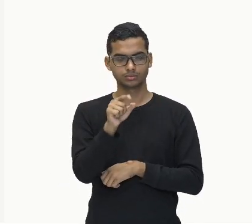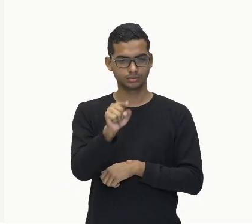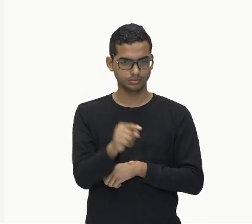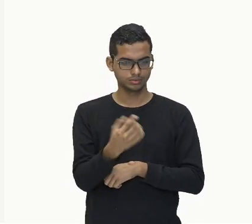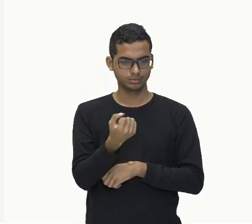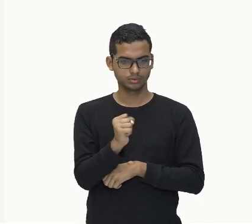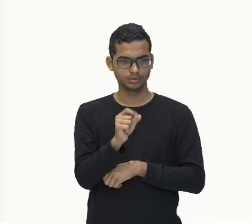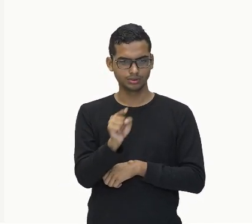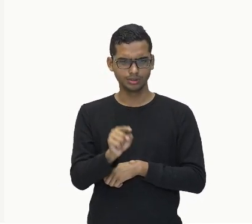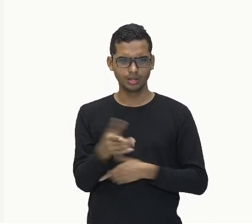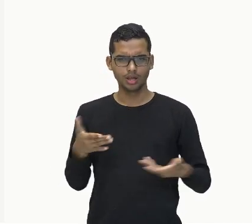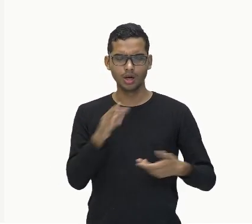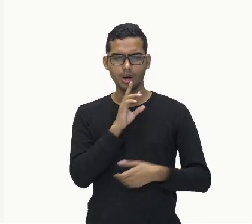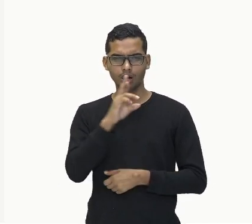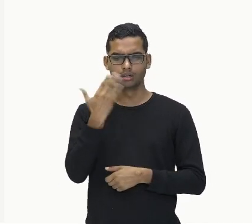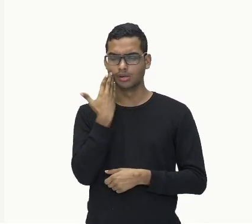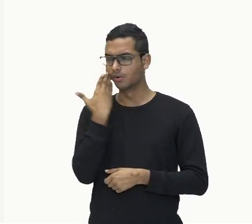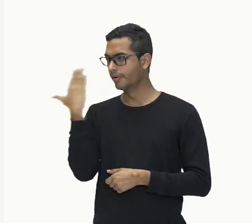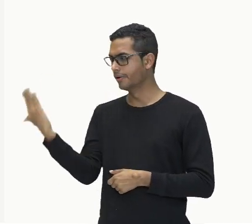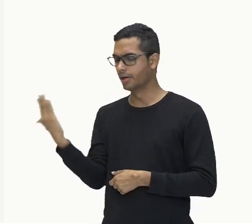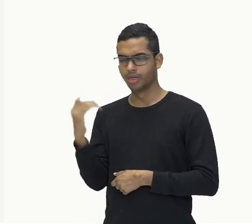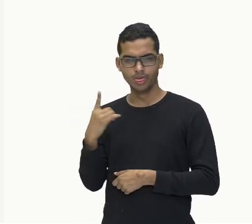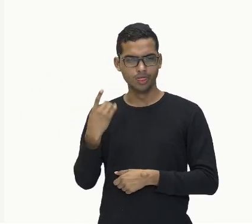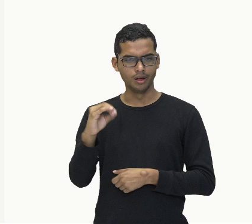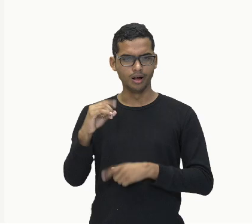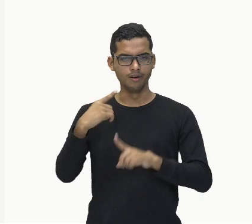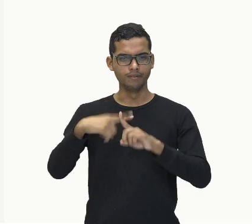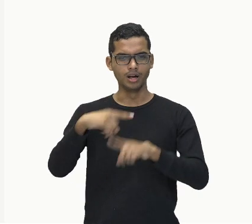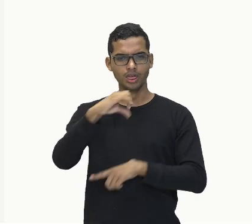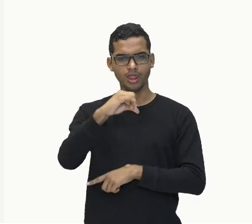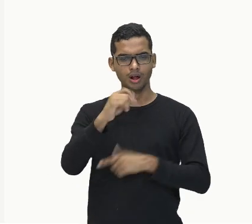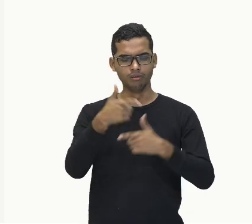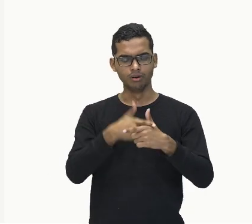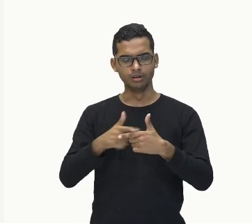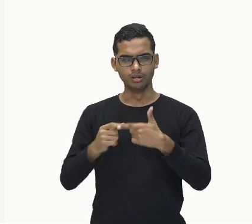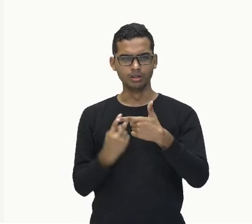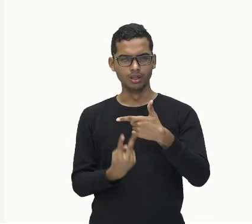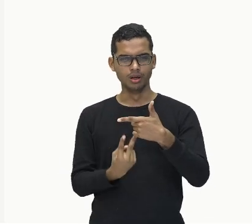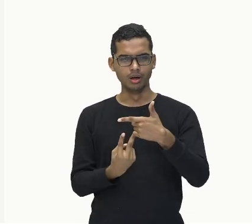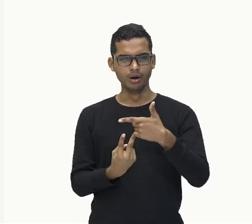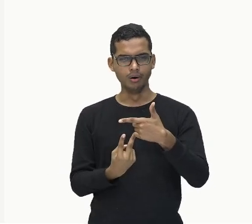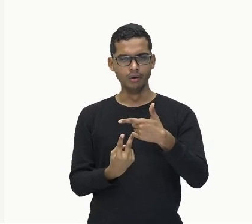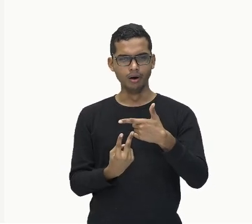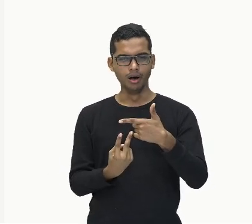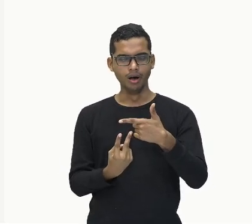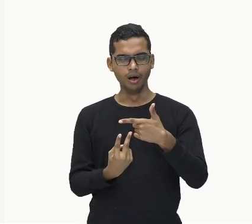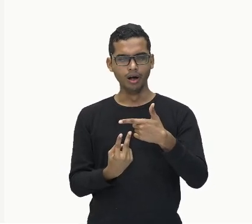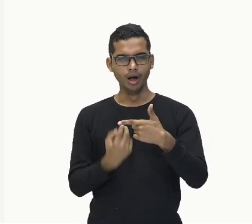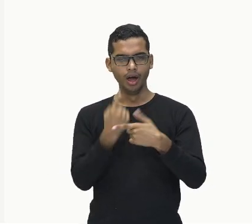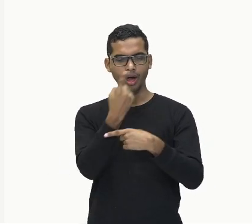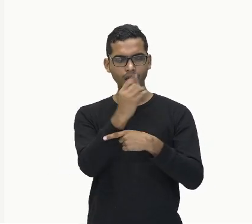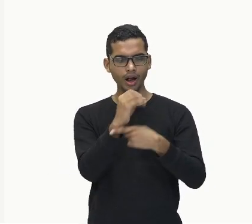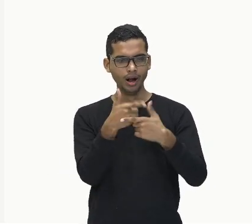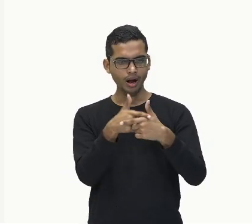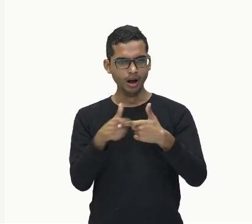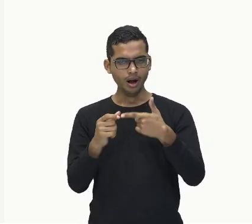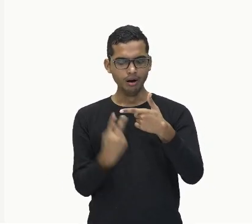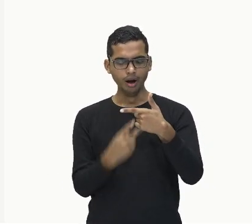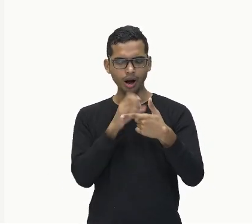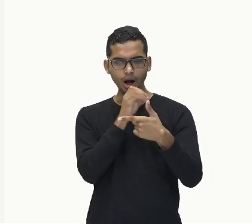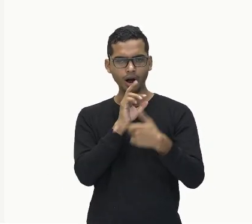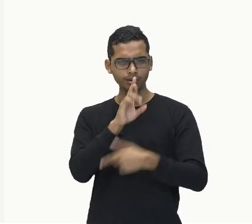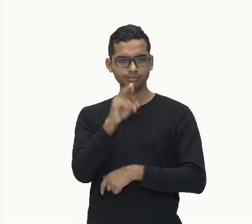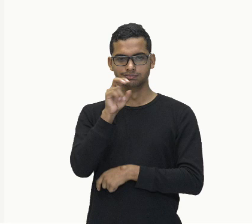e vamos ficar com 10 vezes 9 sobre 2. 10 dividido por 2 dá 5, 5